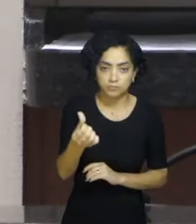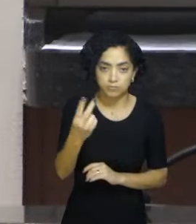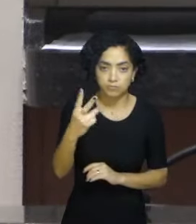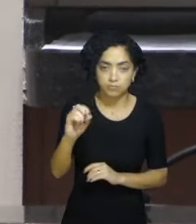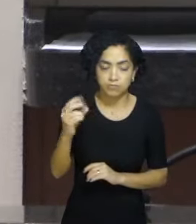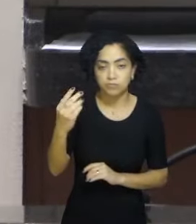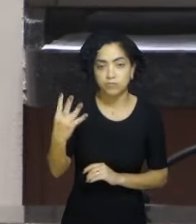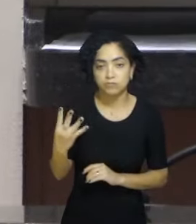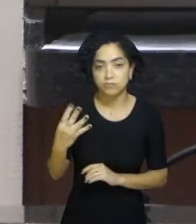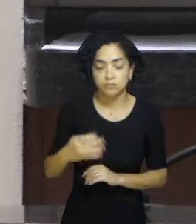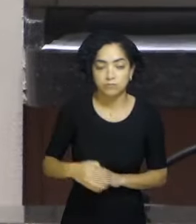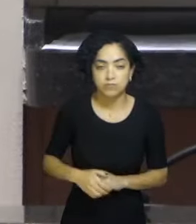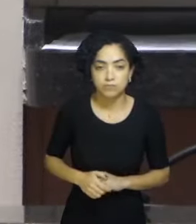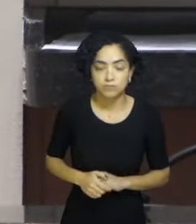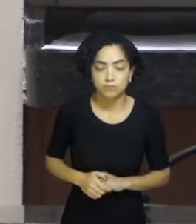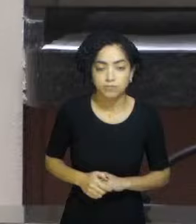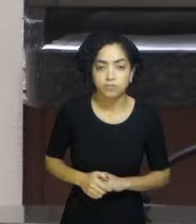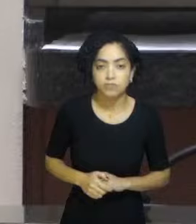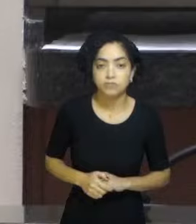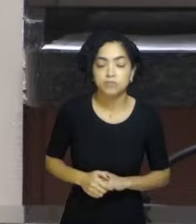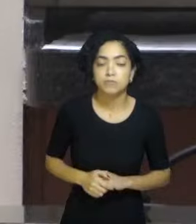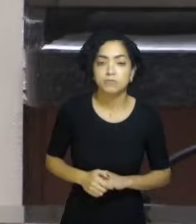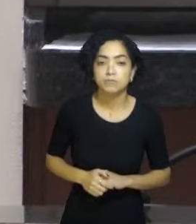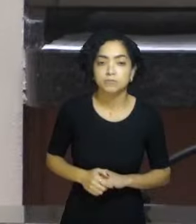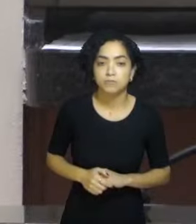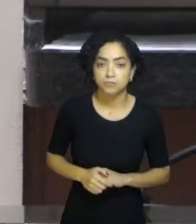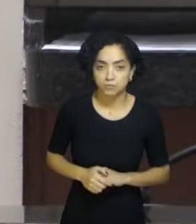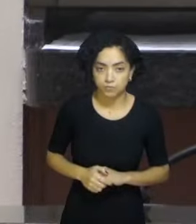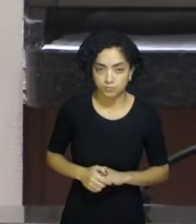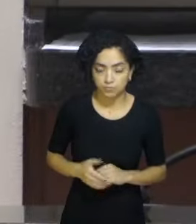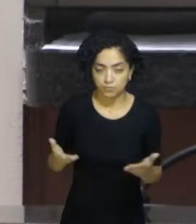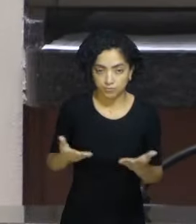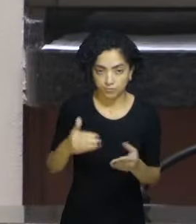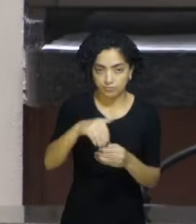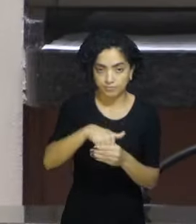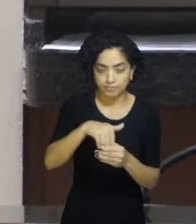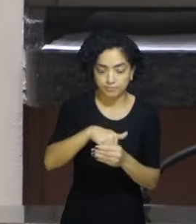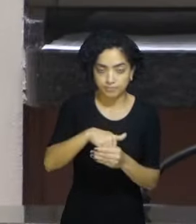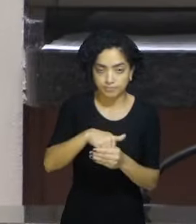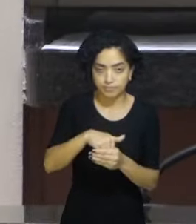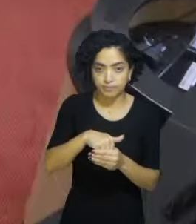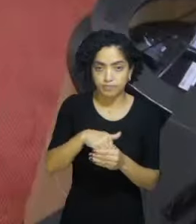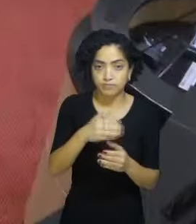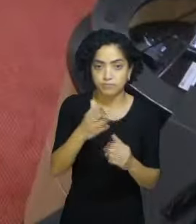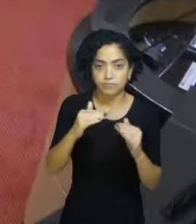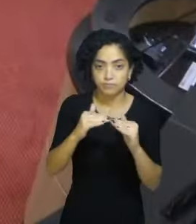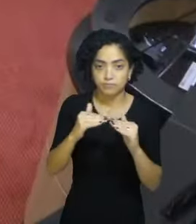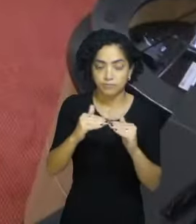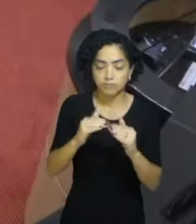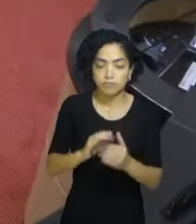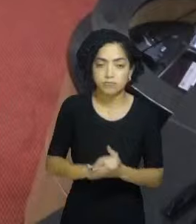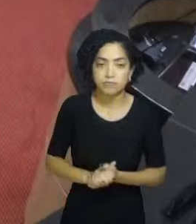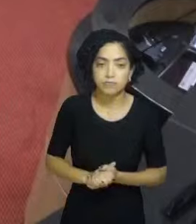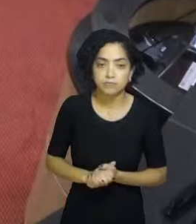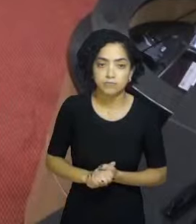476/2024, autoria deputado Sérgio Mota. Em votação. Deputados que aprovam, permaneçam como se